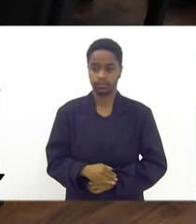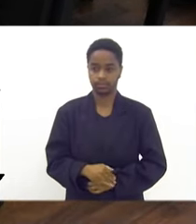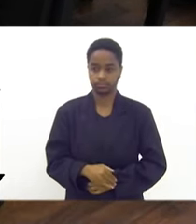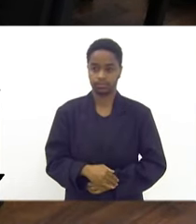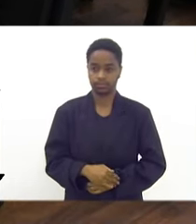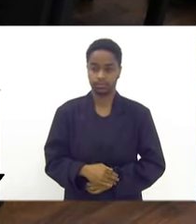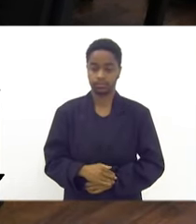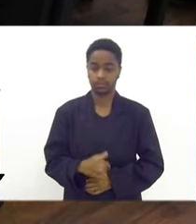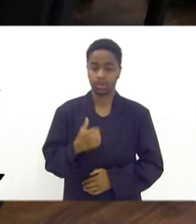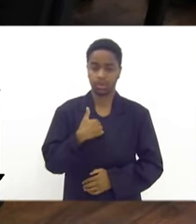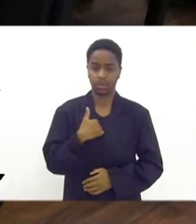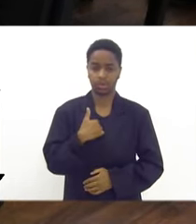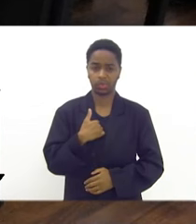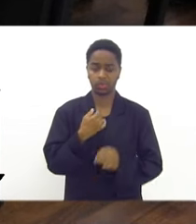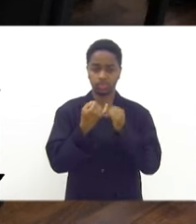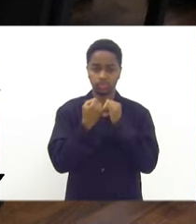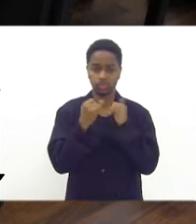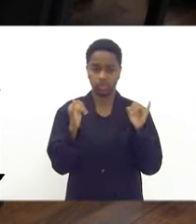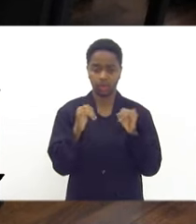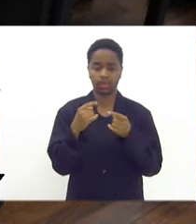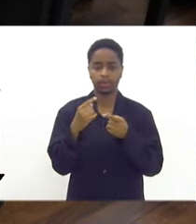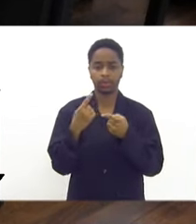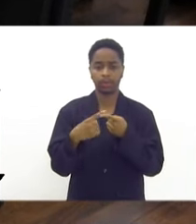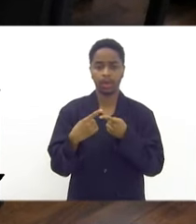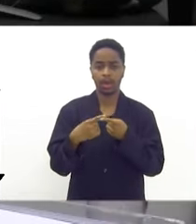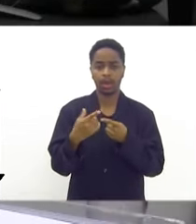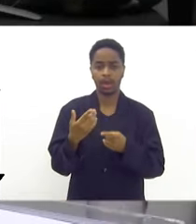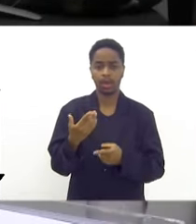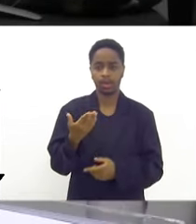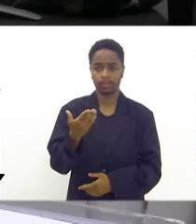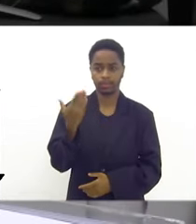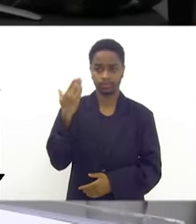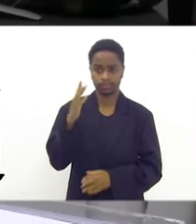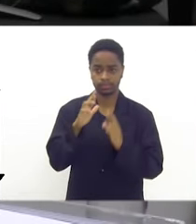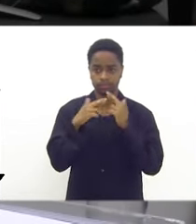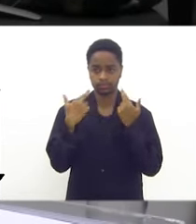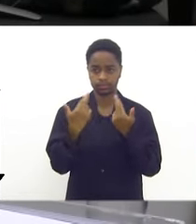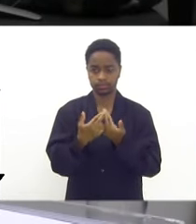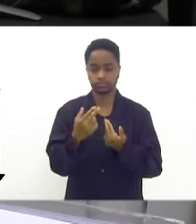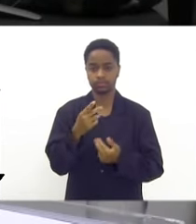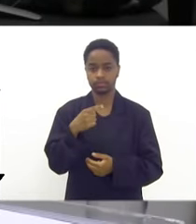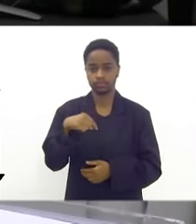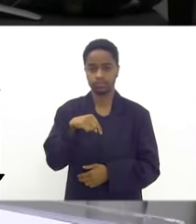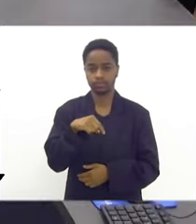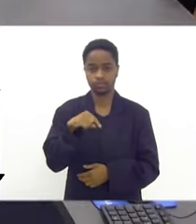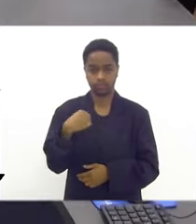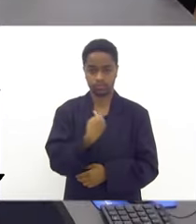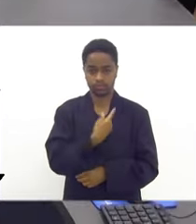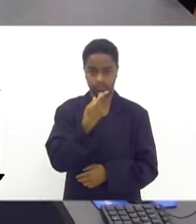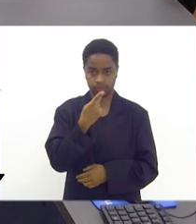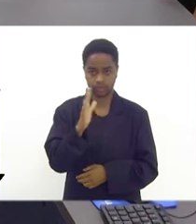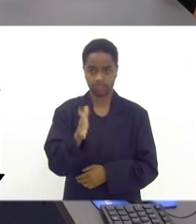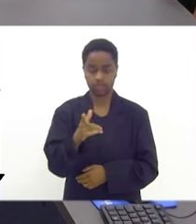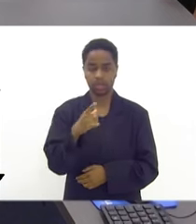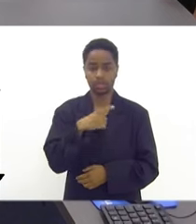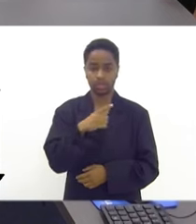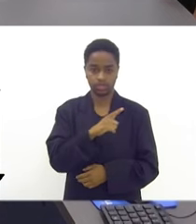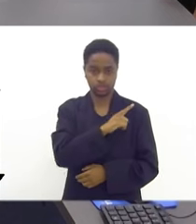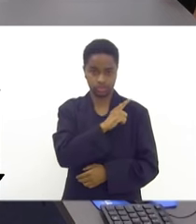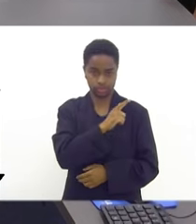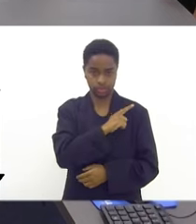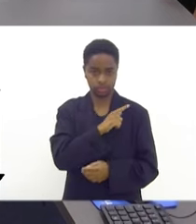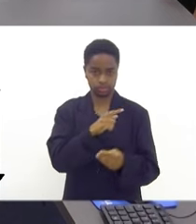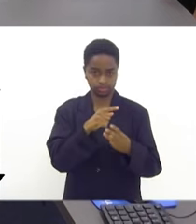absolutamente estarrecido desde a última reunião porque como já foi bem dito aqui a Baí de Guanabara tem uma gestão tripartite como toda